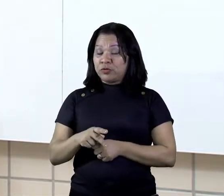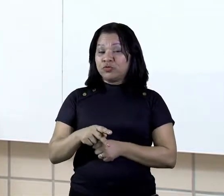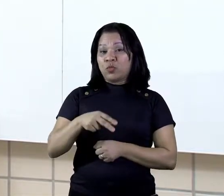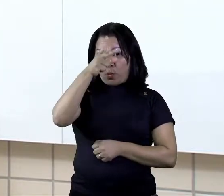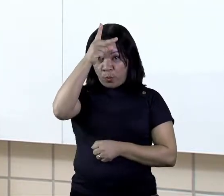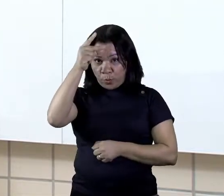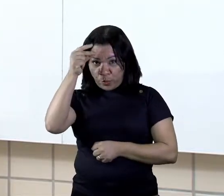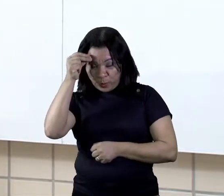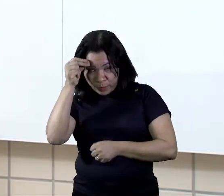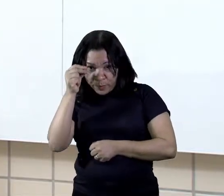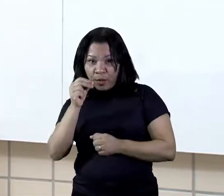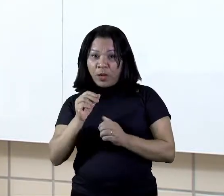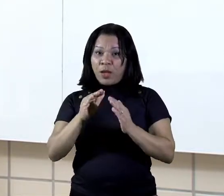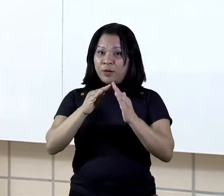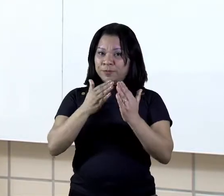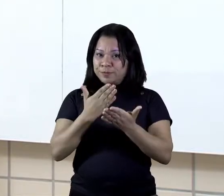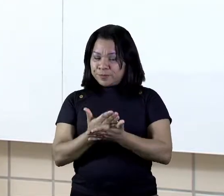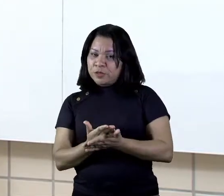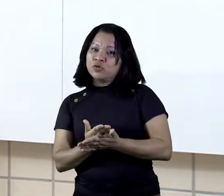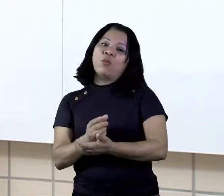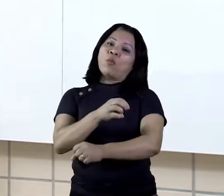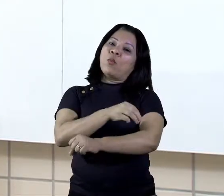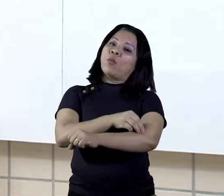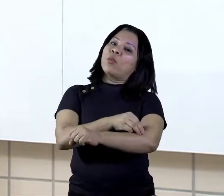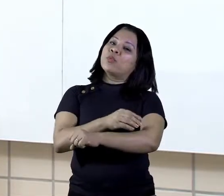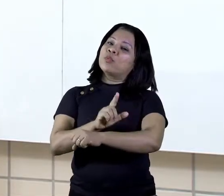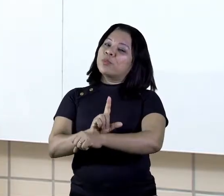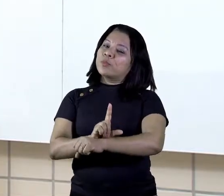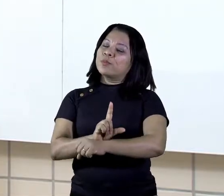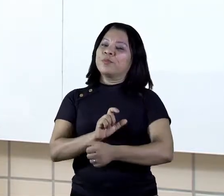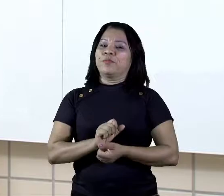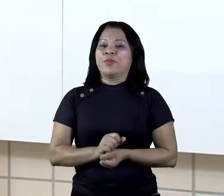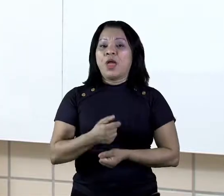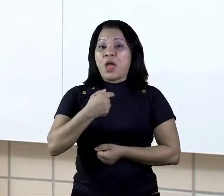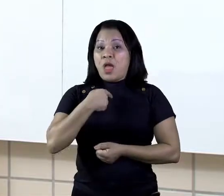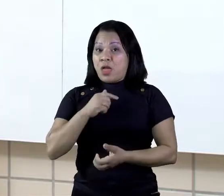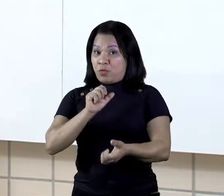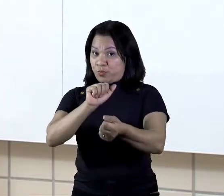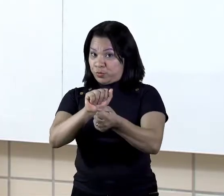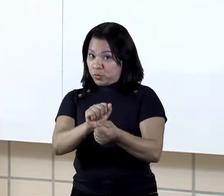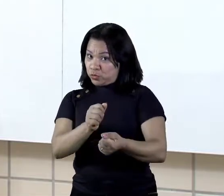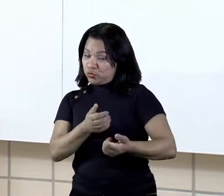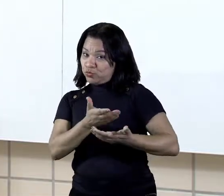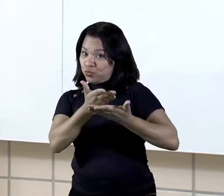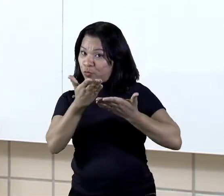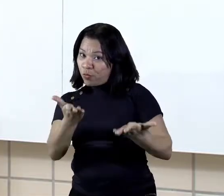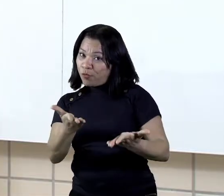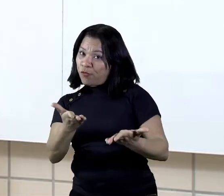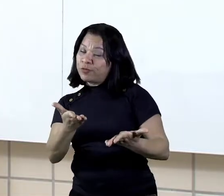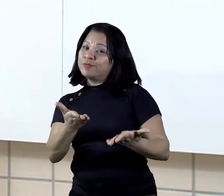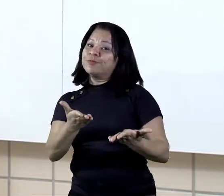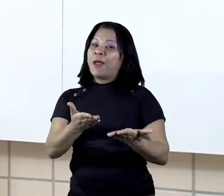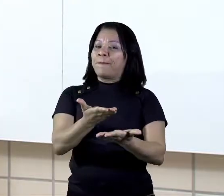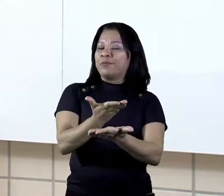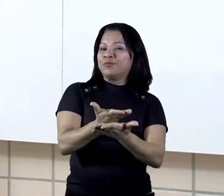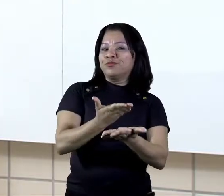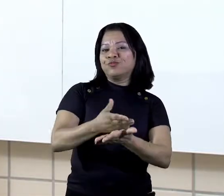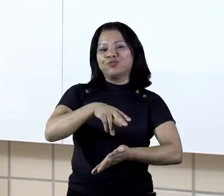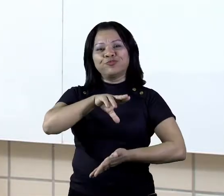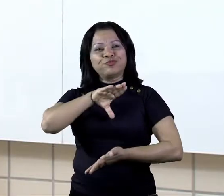5º ano na Escola Municipal Monteiro Lobato. Vou estar junto com vocês para trabalharmos o componente curricular de língua